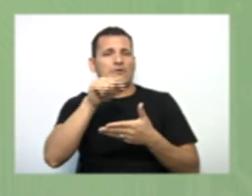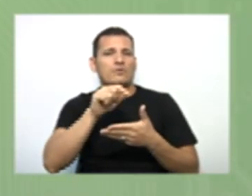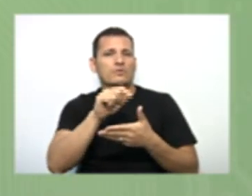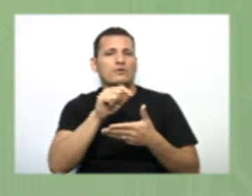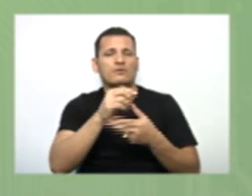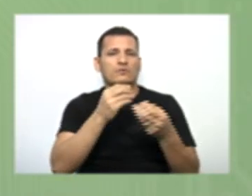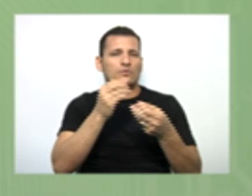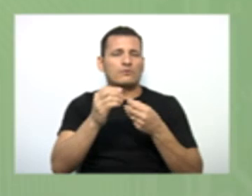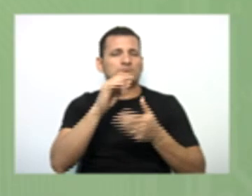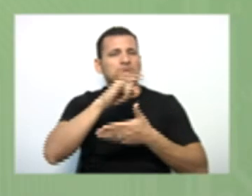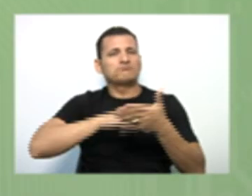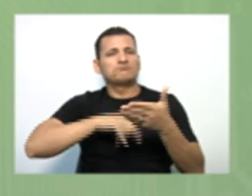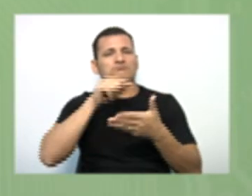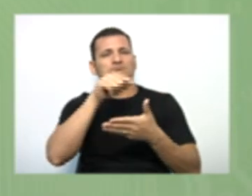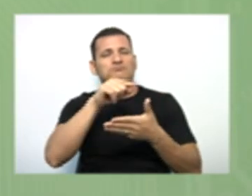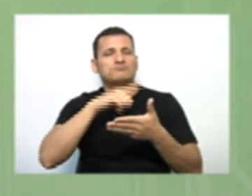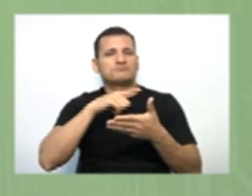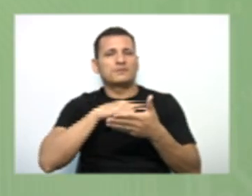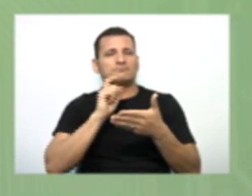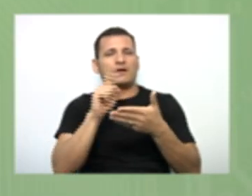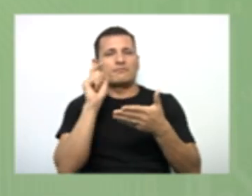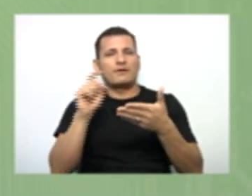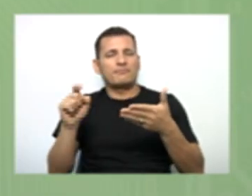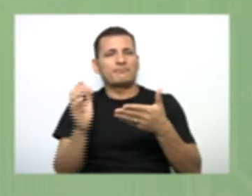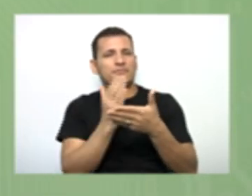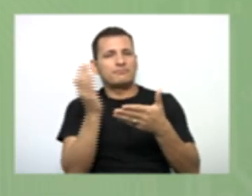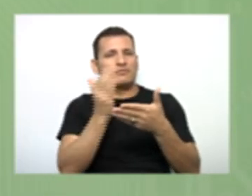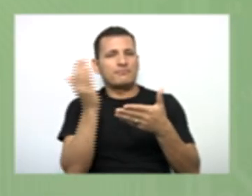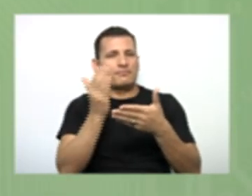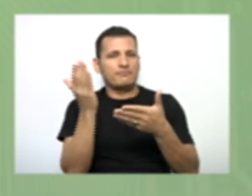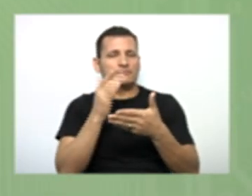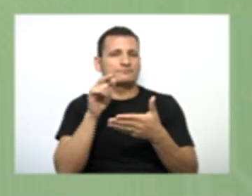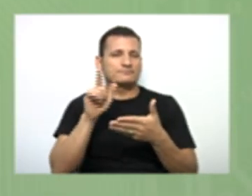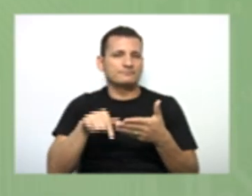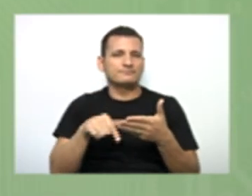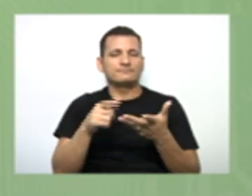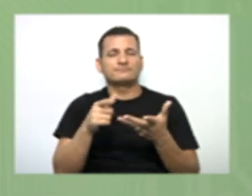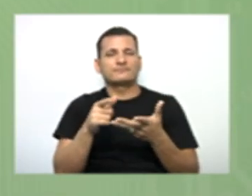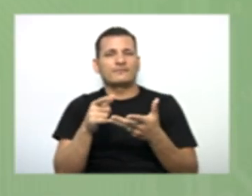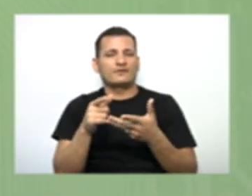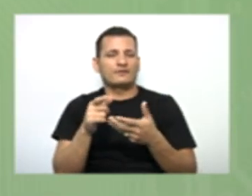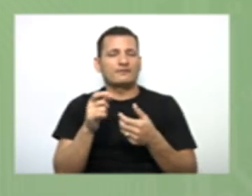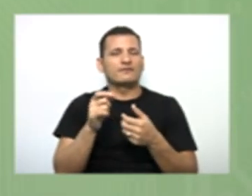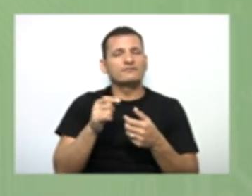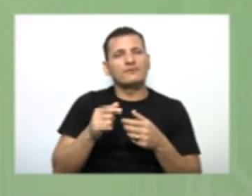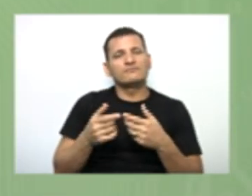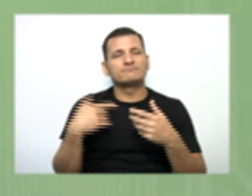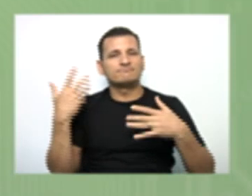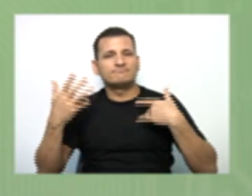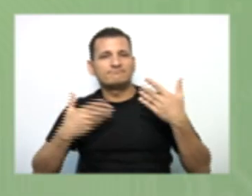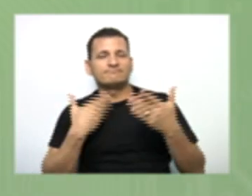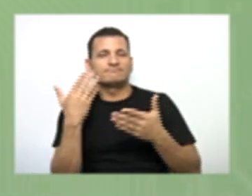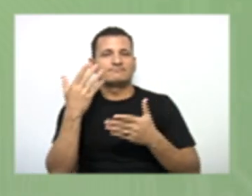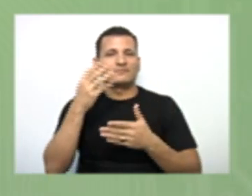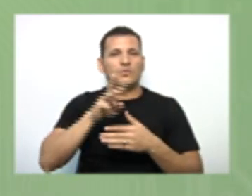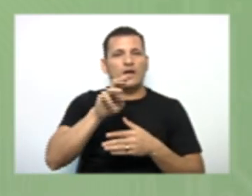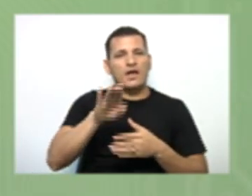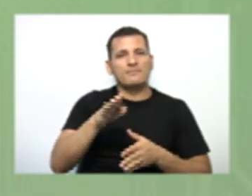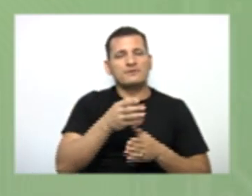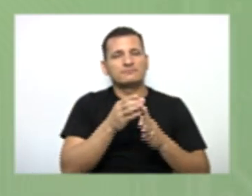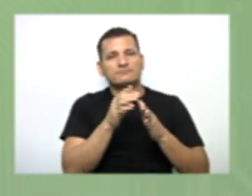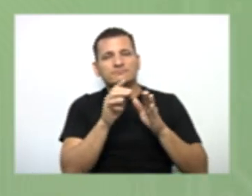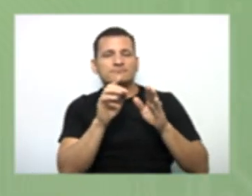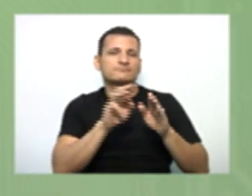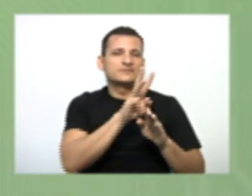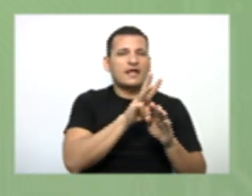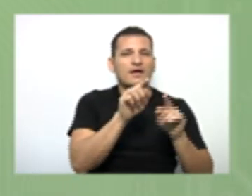os diversos documentos são consultados. É o ato, de passear pela web, movendo-se de um